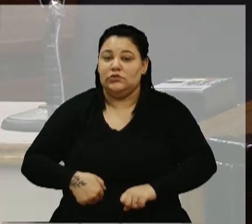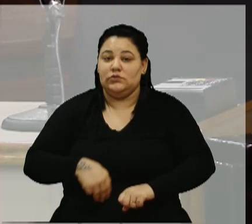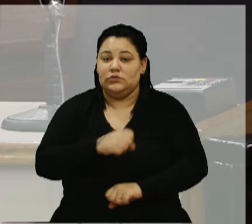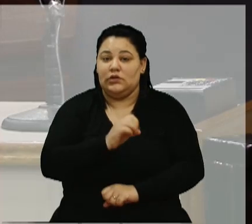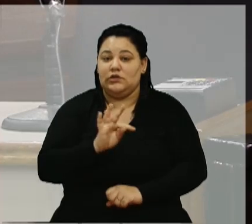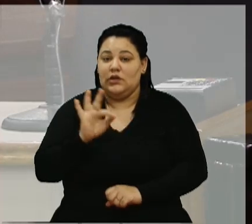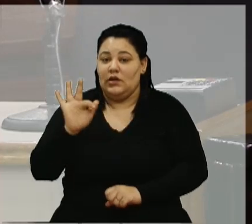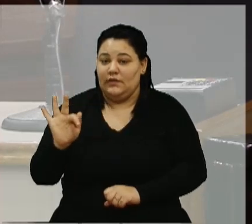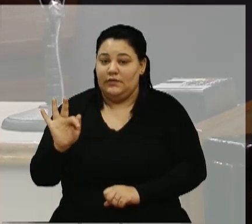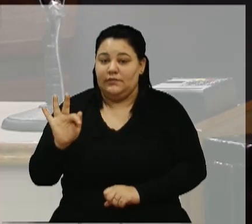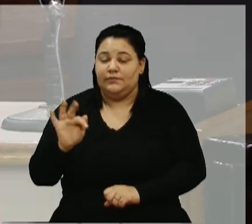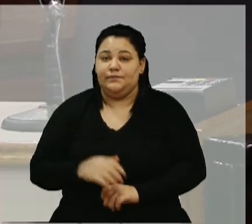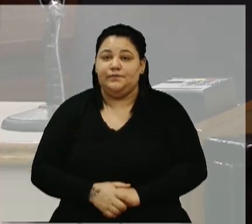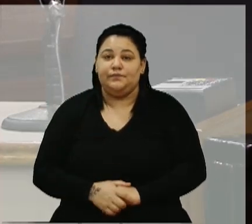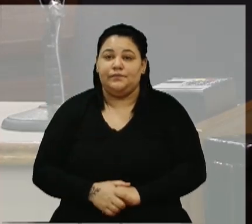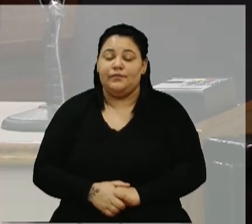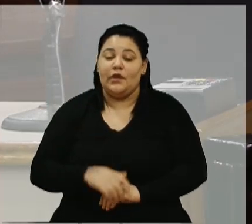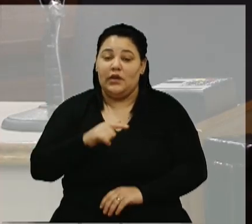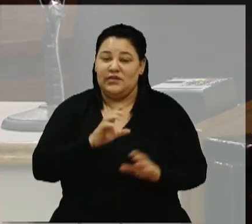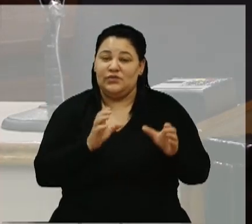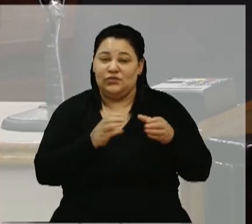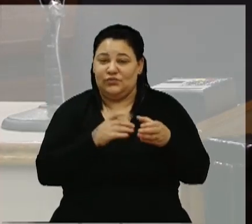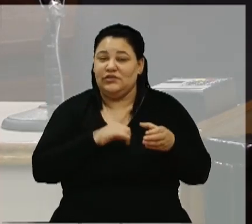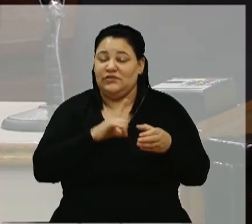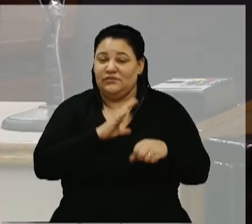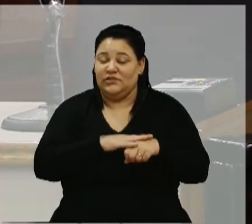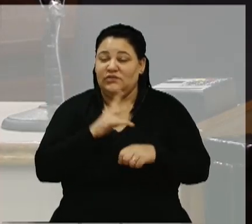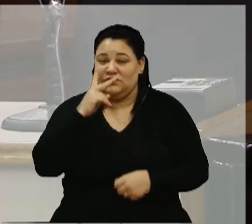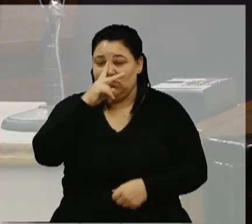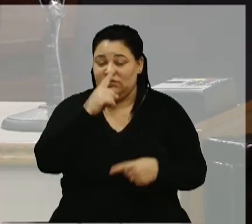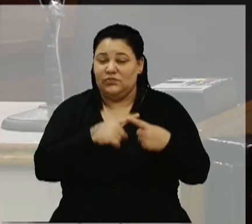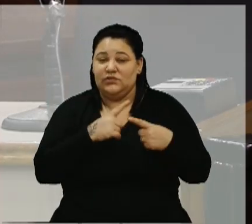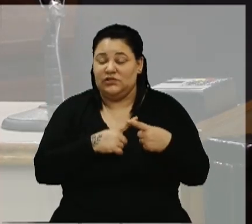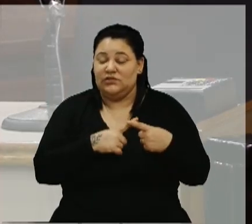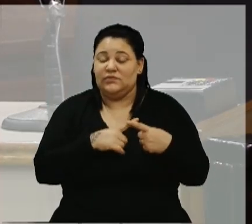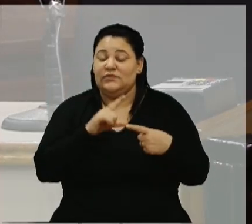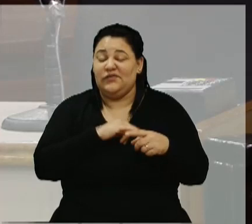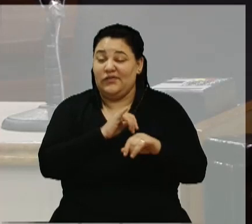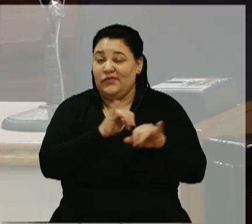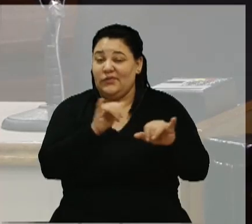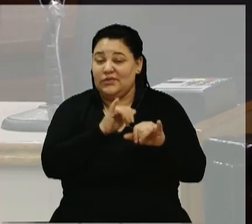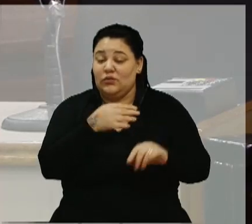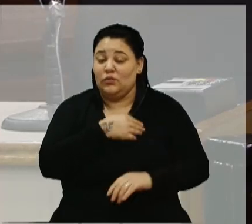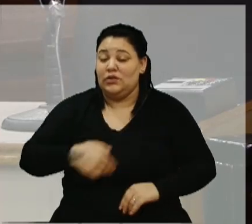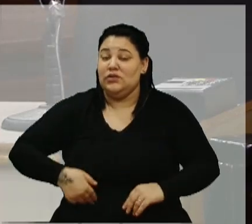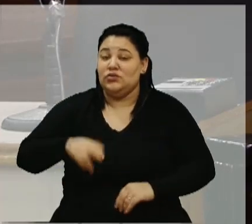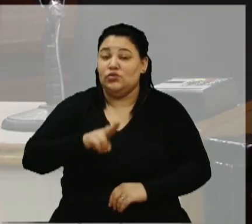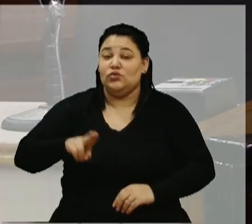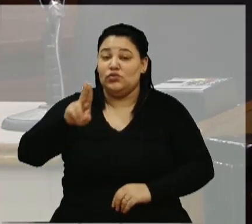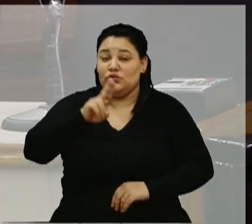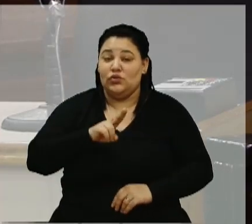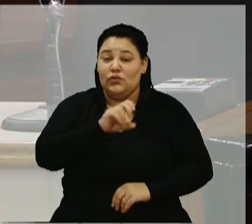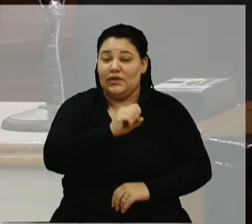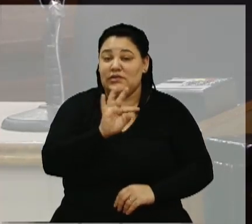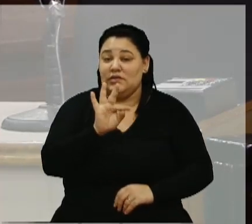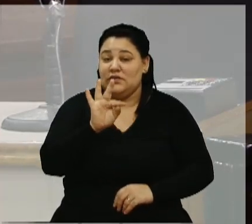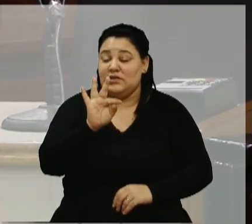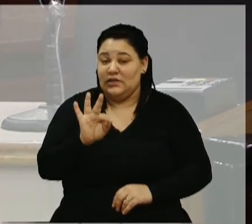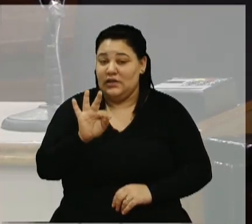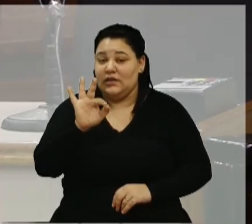Alexandre de Moraes. O movimento ganhou força após vazar informações concretas de que o ministro teria usado o Tribunal Superior